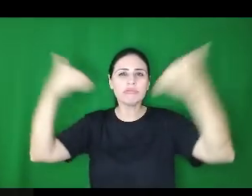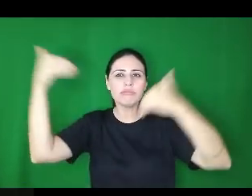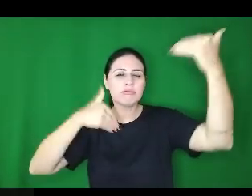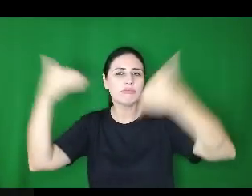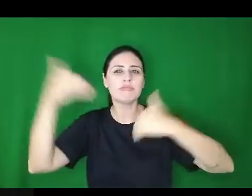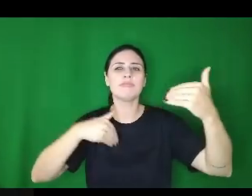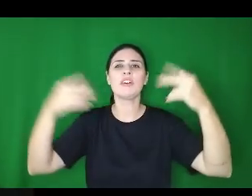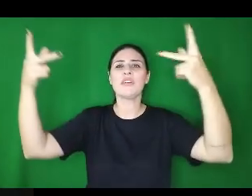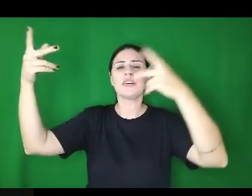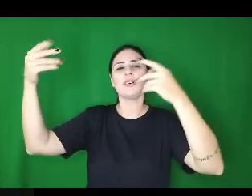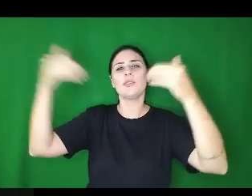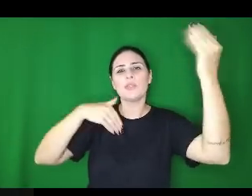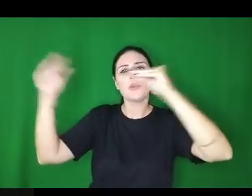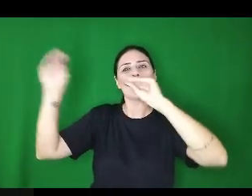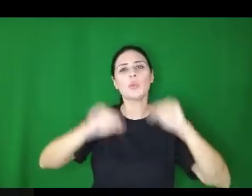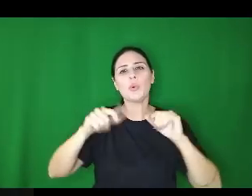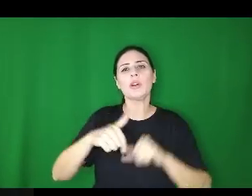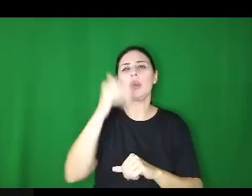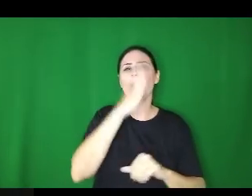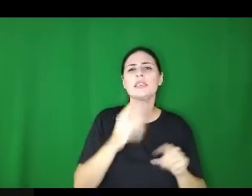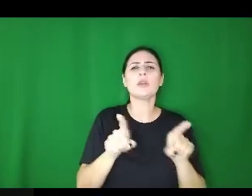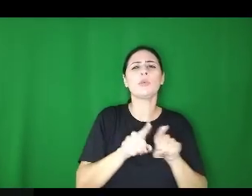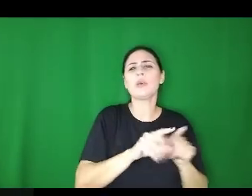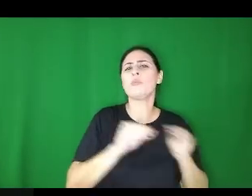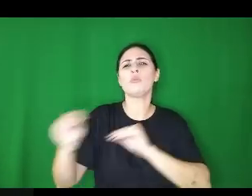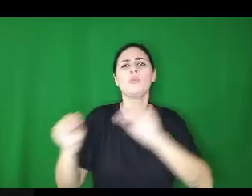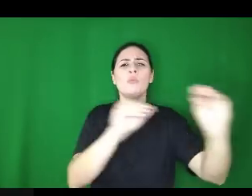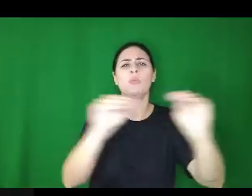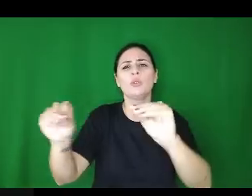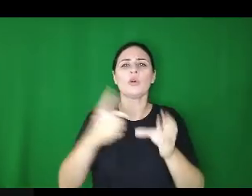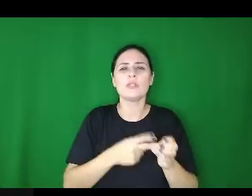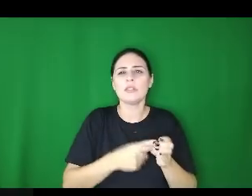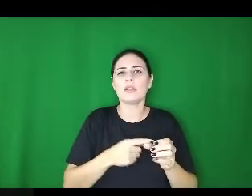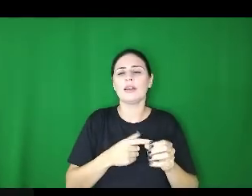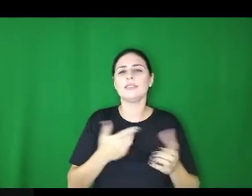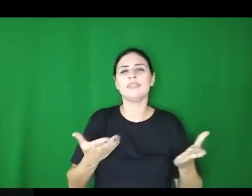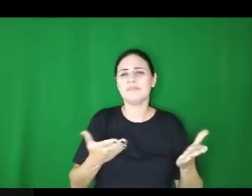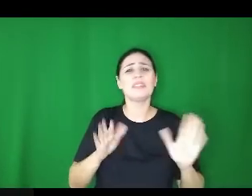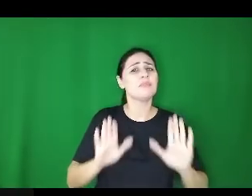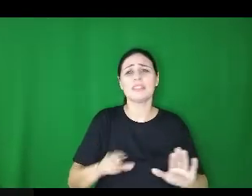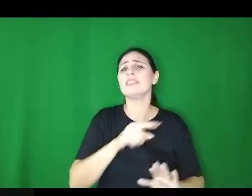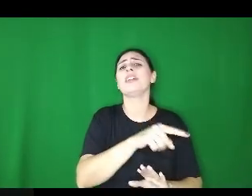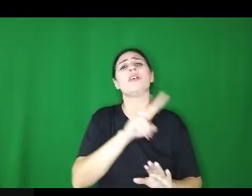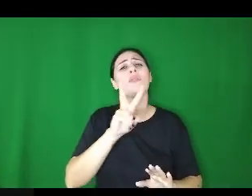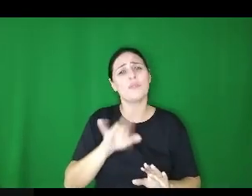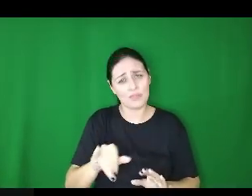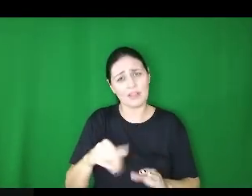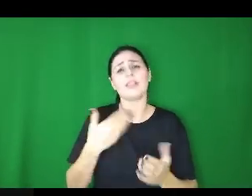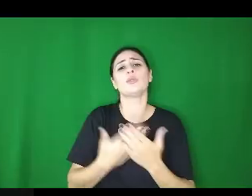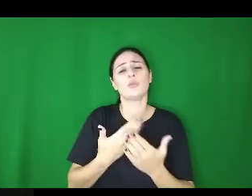ele não tiver, ele com certeza terá outros momentos ao longo da escolarização que ele vai ser tratado.